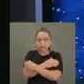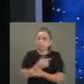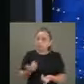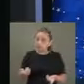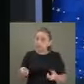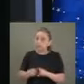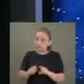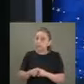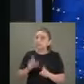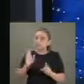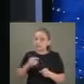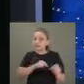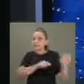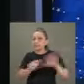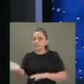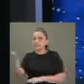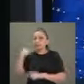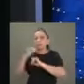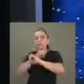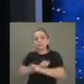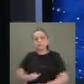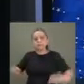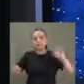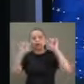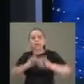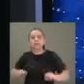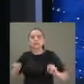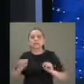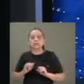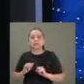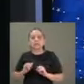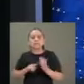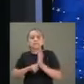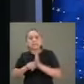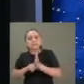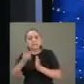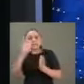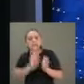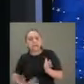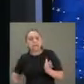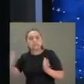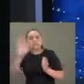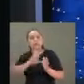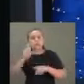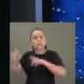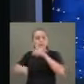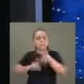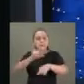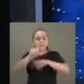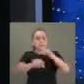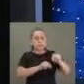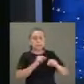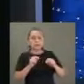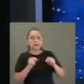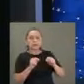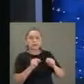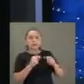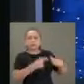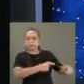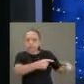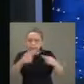divulgada na semana passada pela pesquisa Nacional por amostra de domicílios